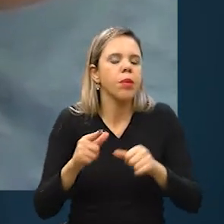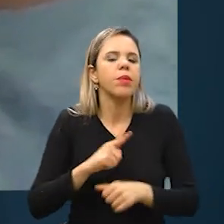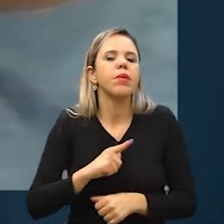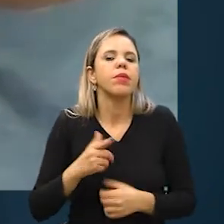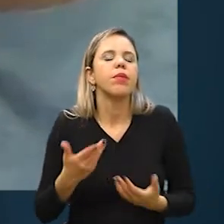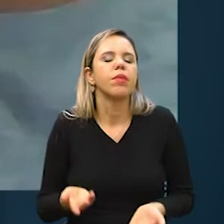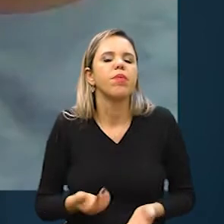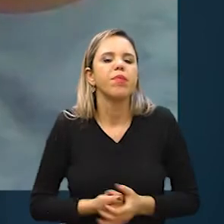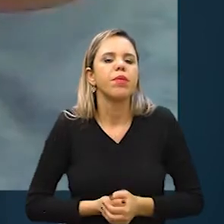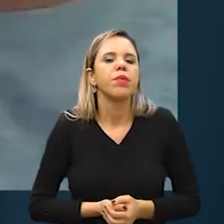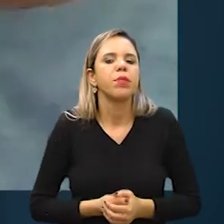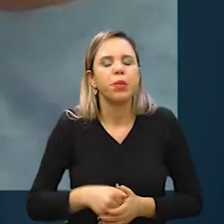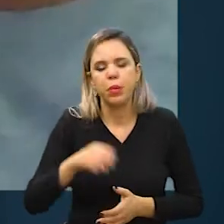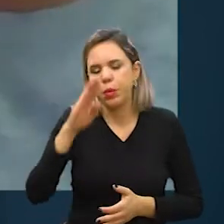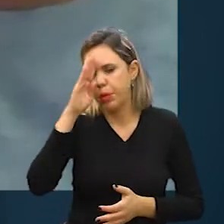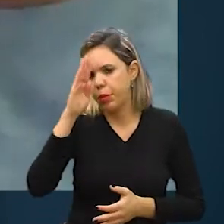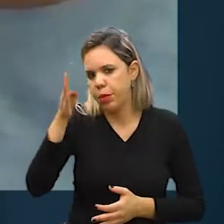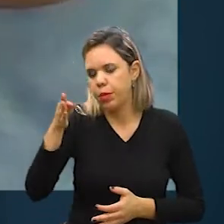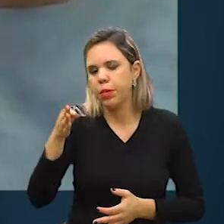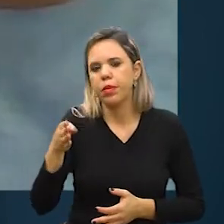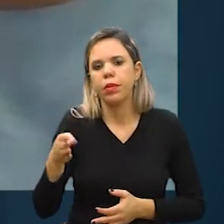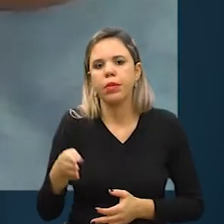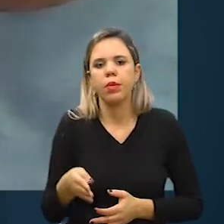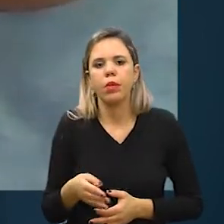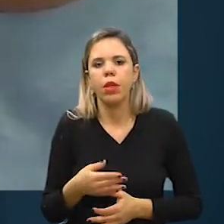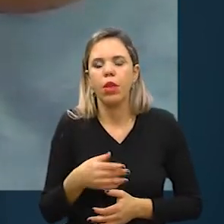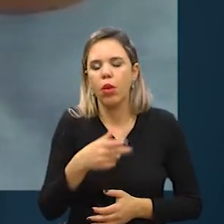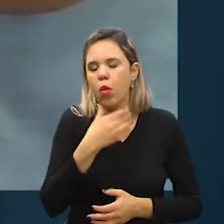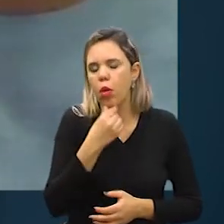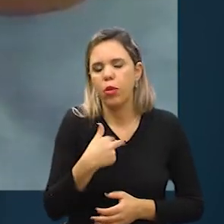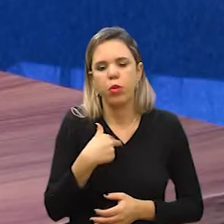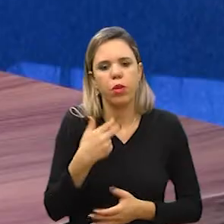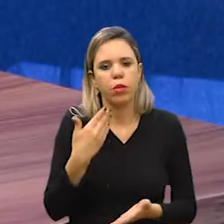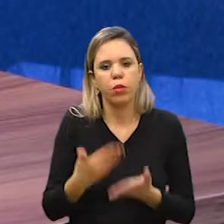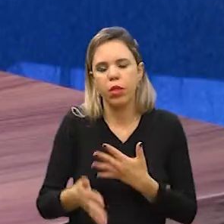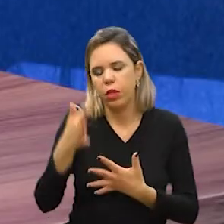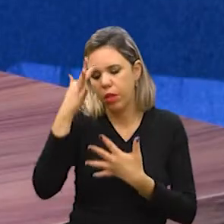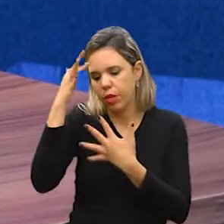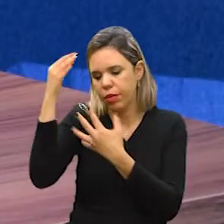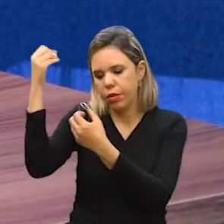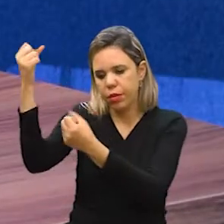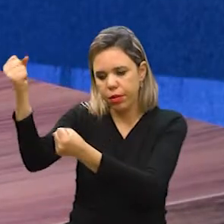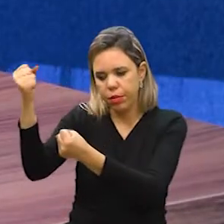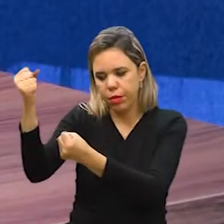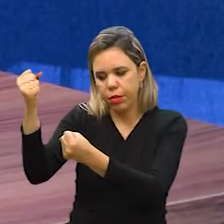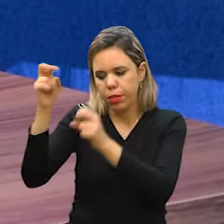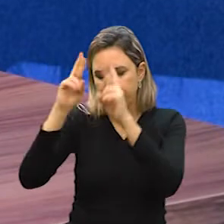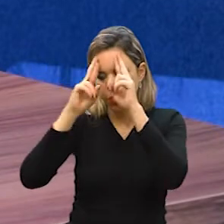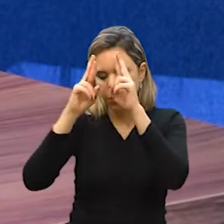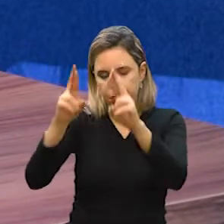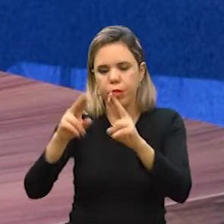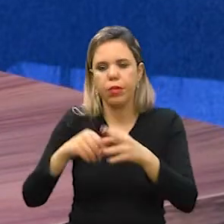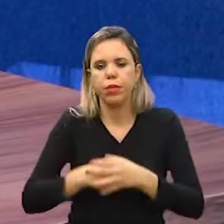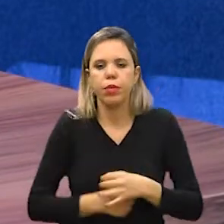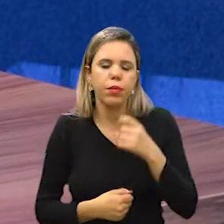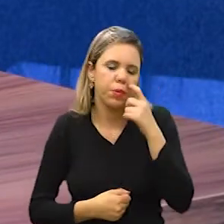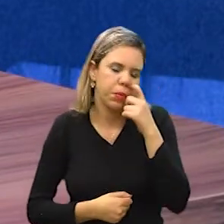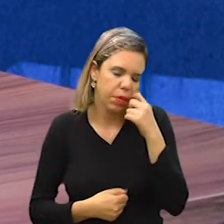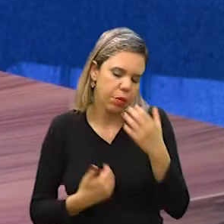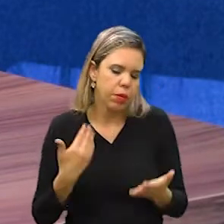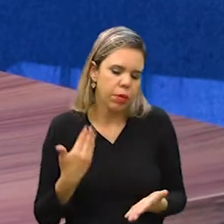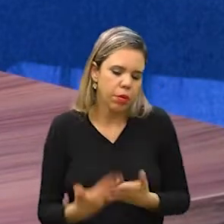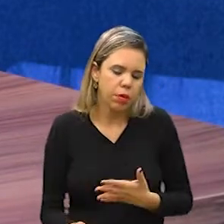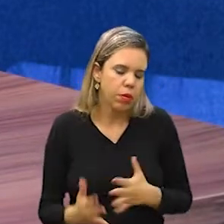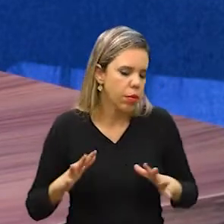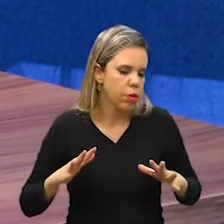que eu tinha. Inclusive, o principal que um homem não pode perder, a fé e a dignidade. Eu